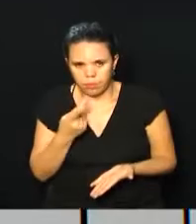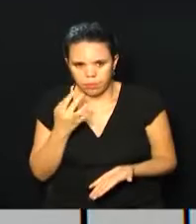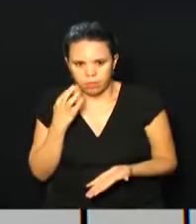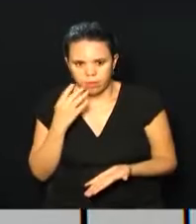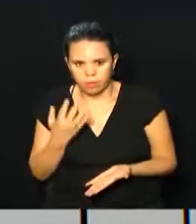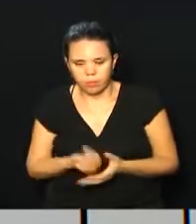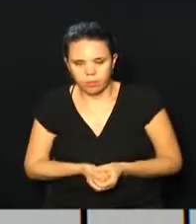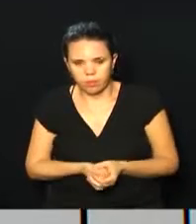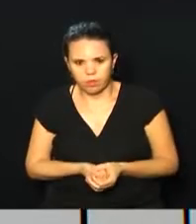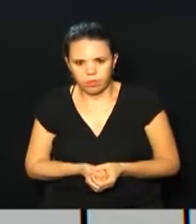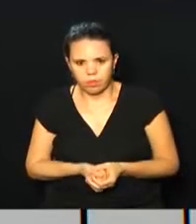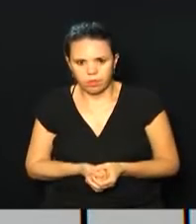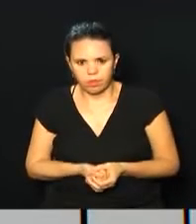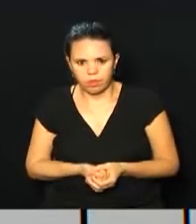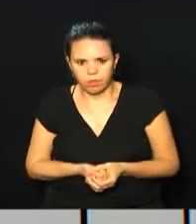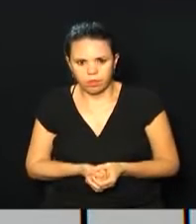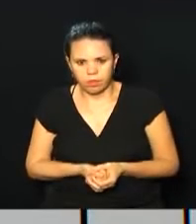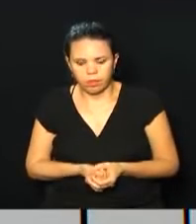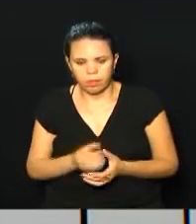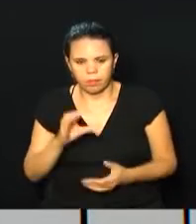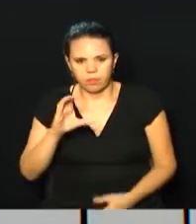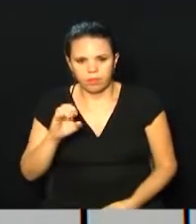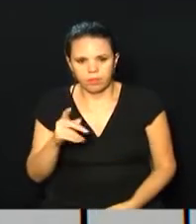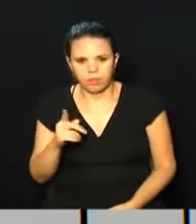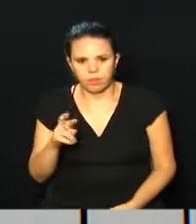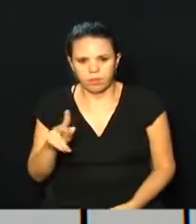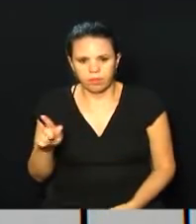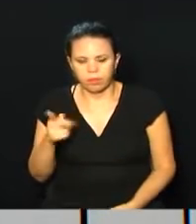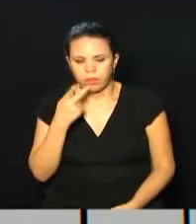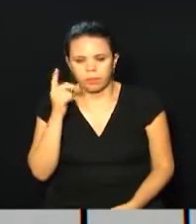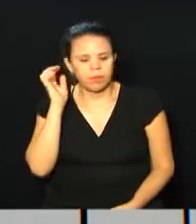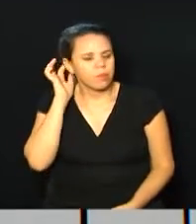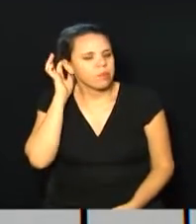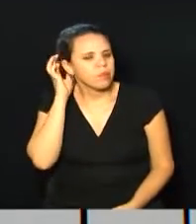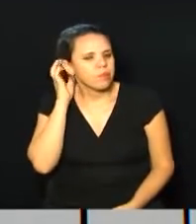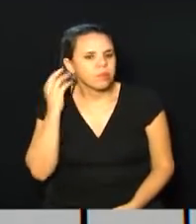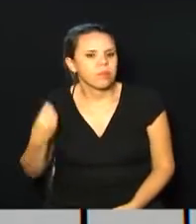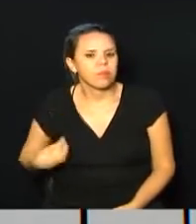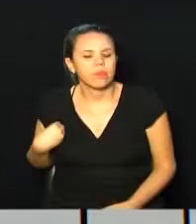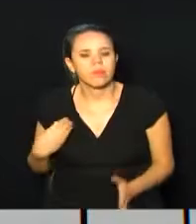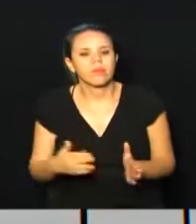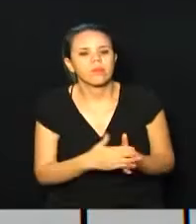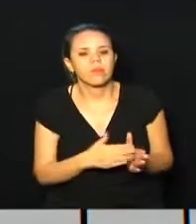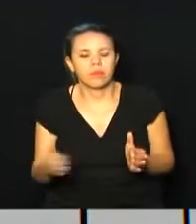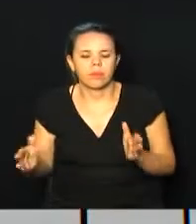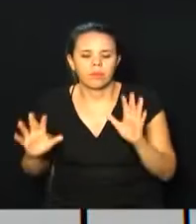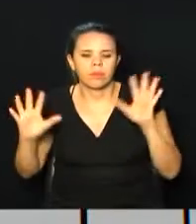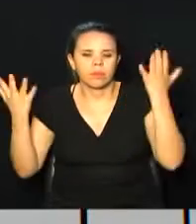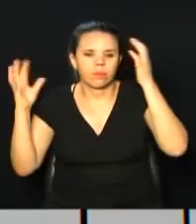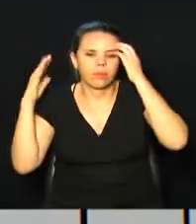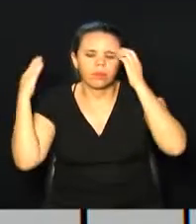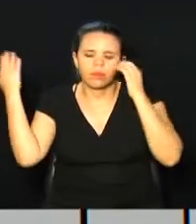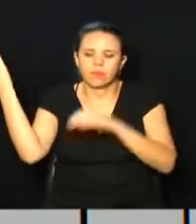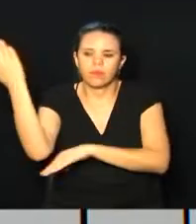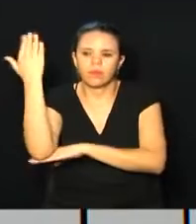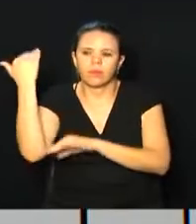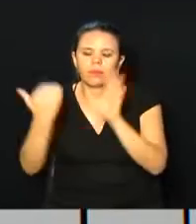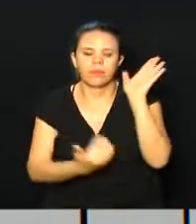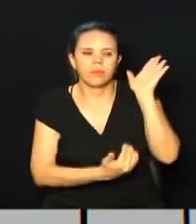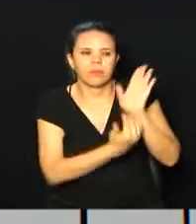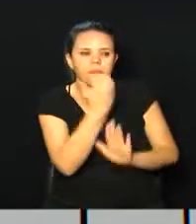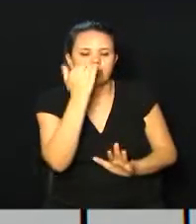que a diretora do CEPAG também comentou, que nós estamos vivendo com esses eventos extremos,